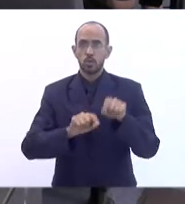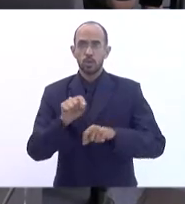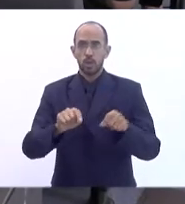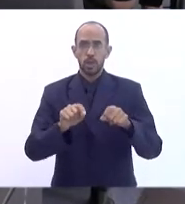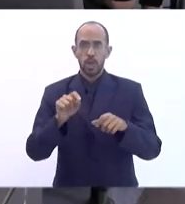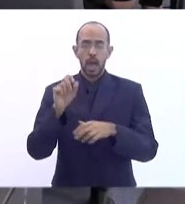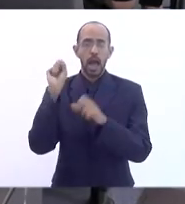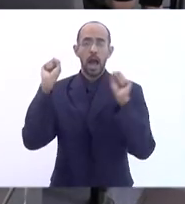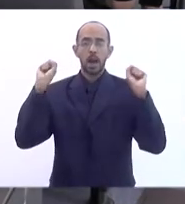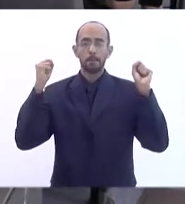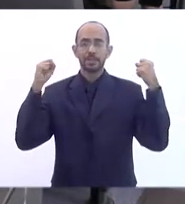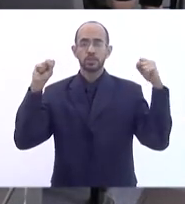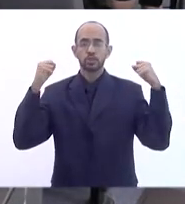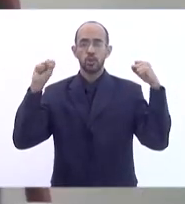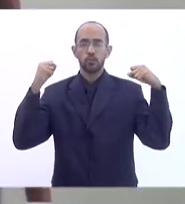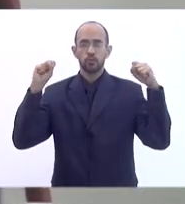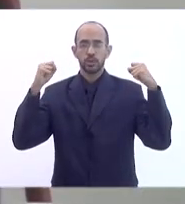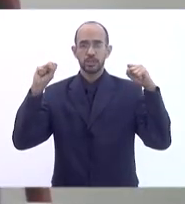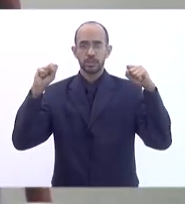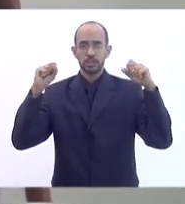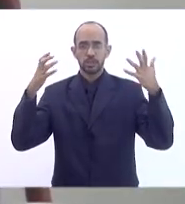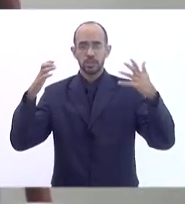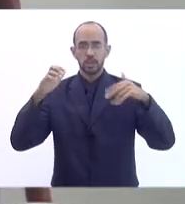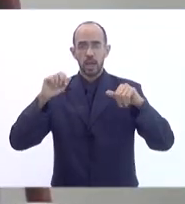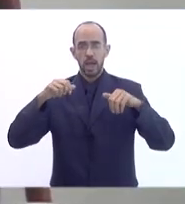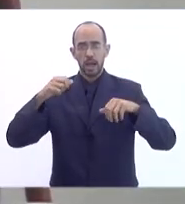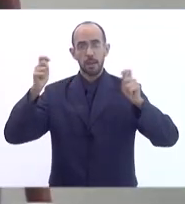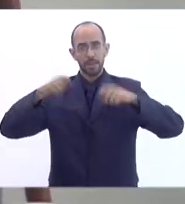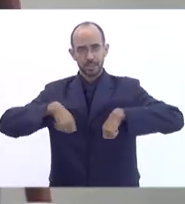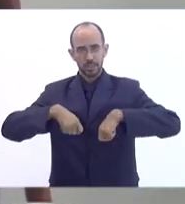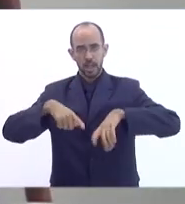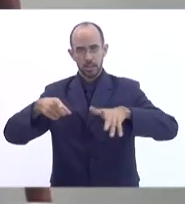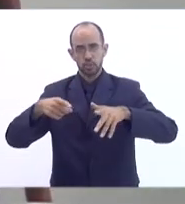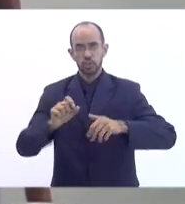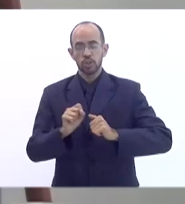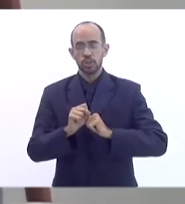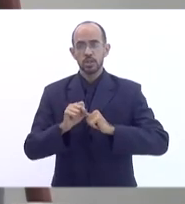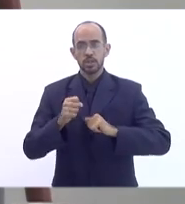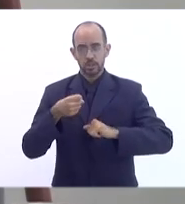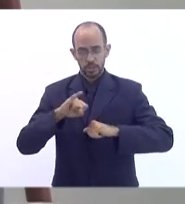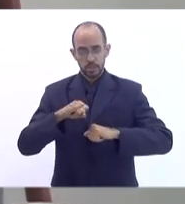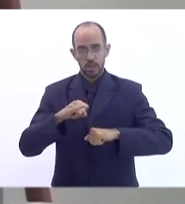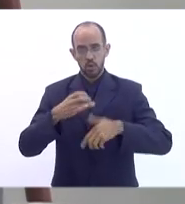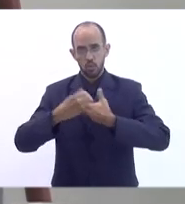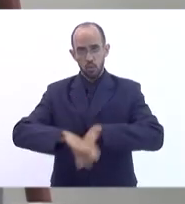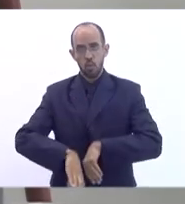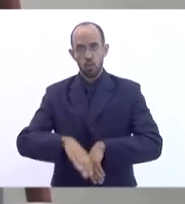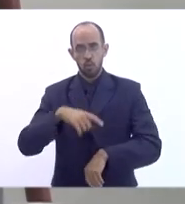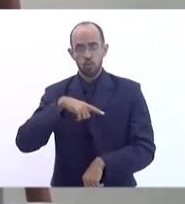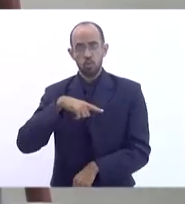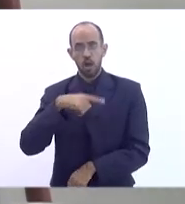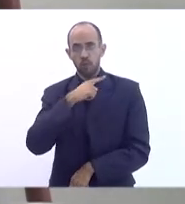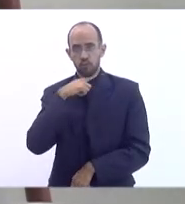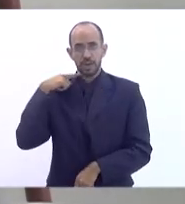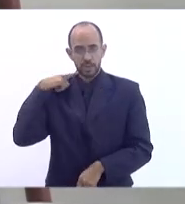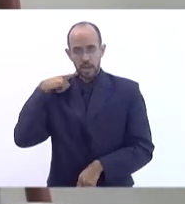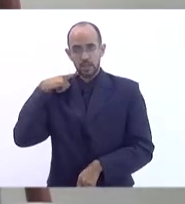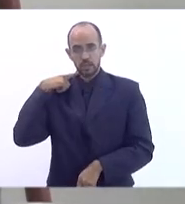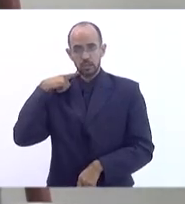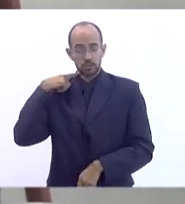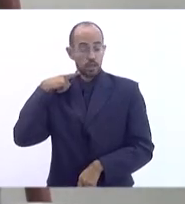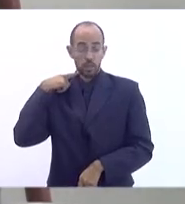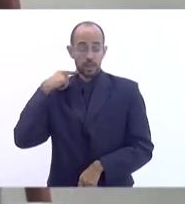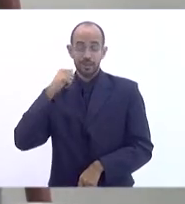física que é uma e última etapa do concurso a partir do momento que os concursos estão na validade é legítimo